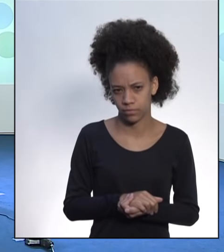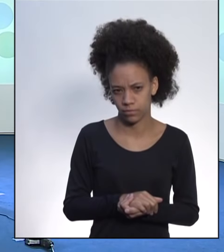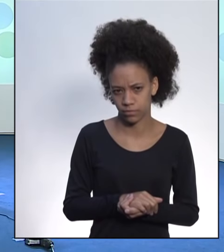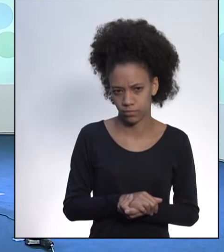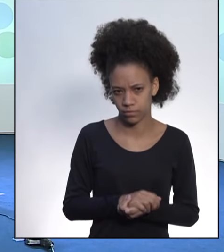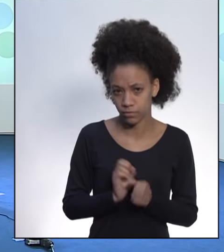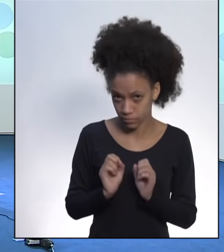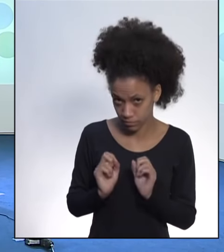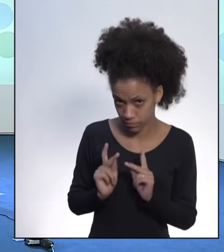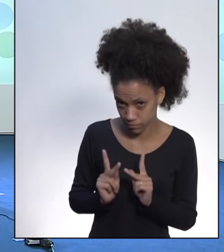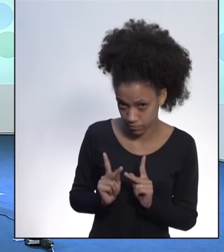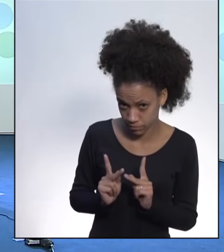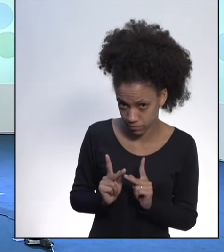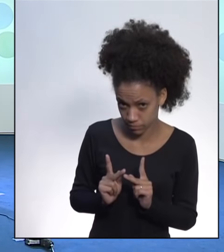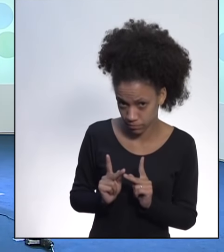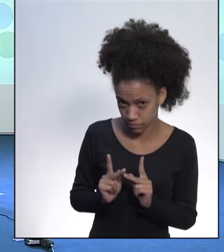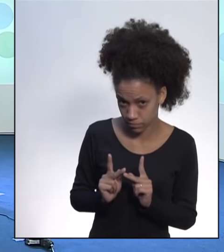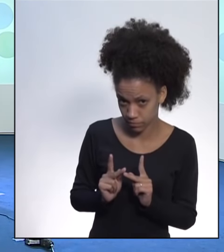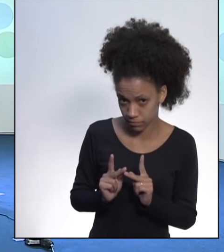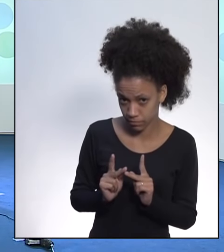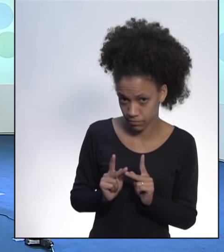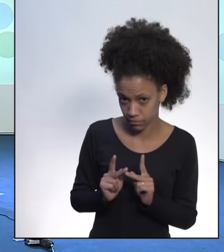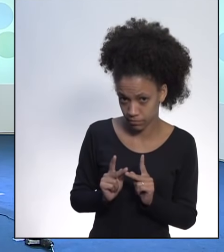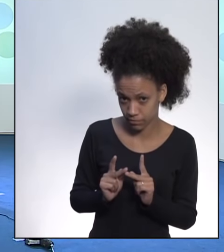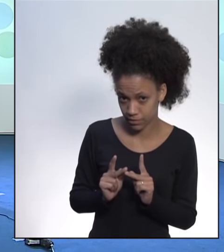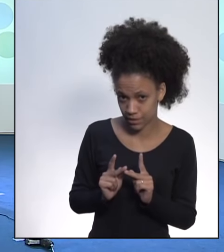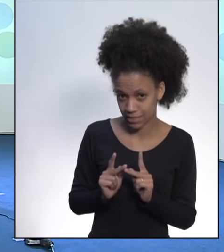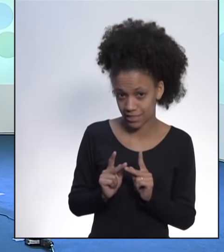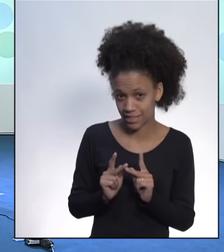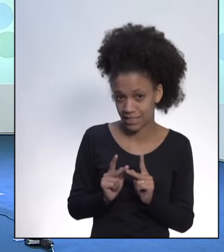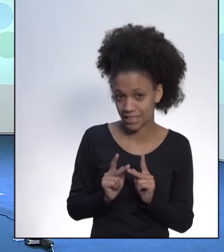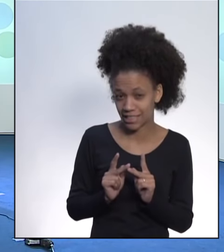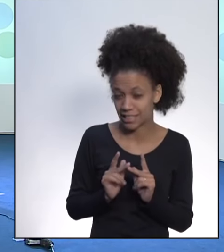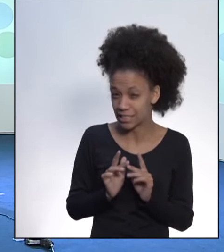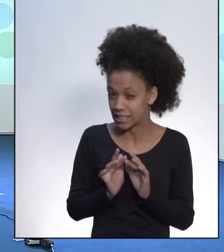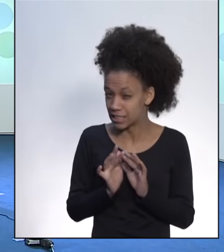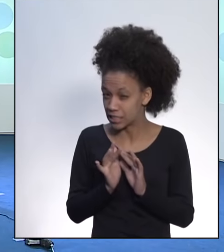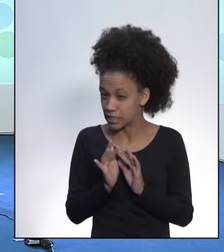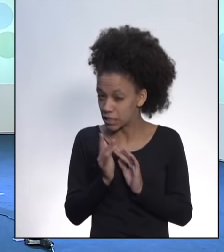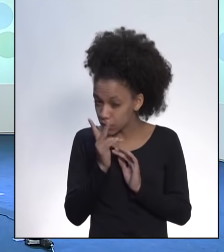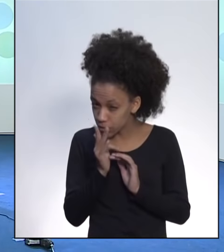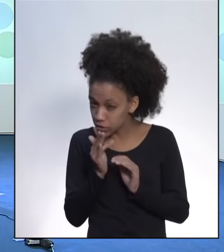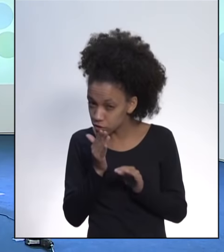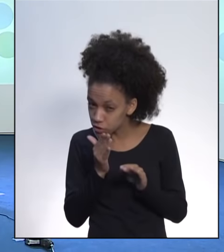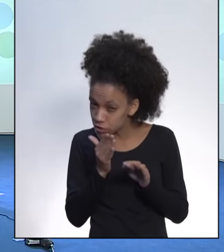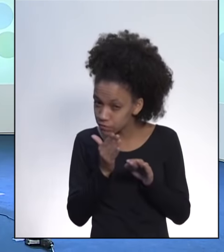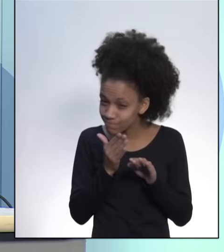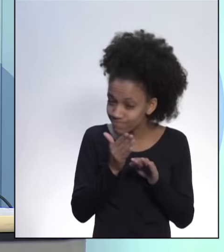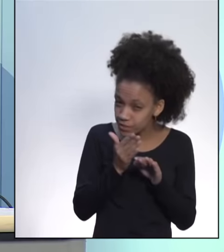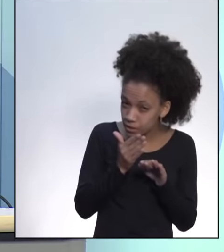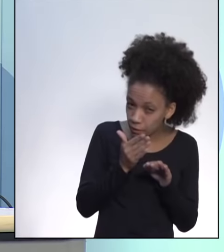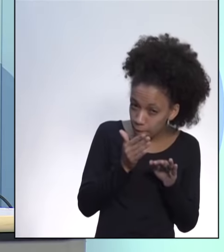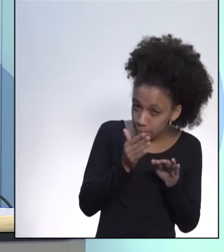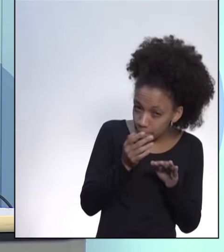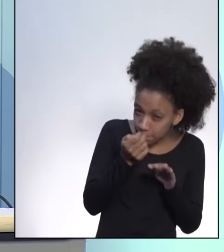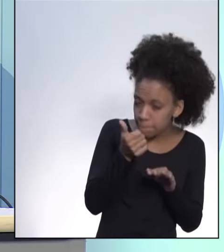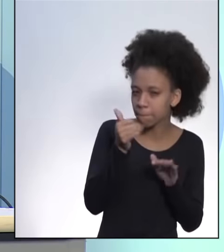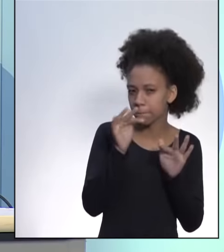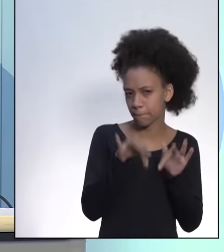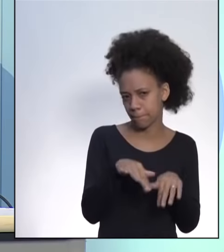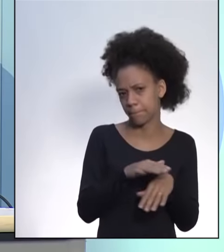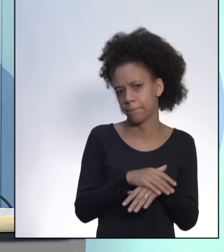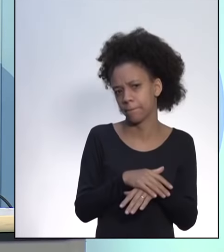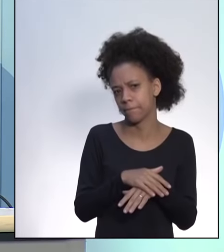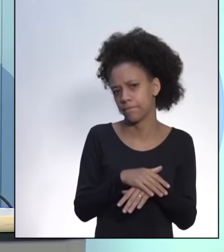o ok acho que a gente pode avançar porque eu tô com receio de que a gente já está finalizado deus chamou mente assim que o i have